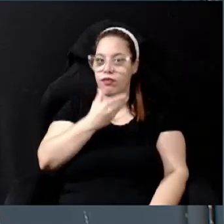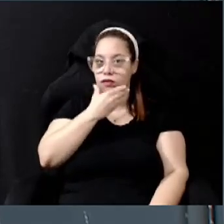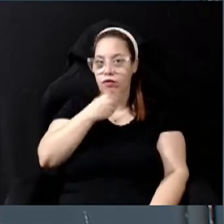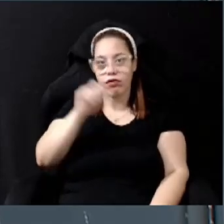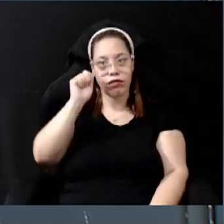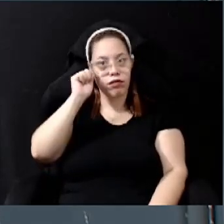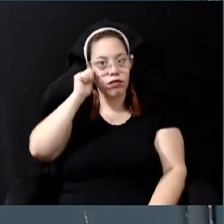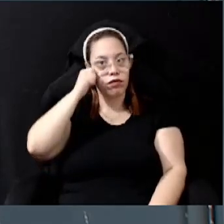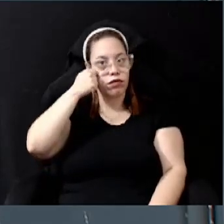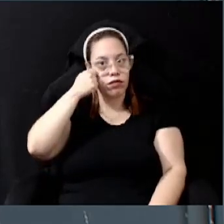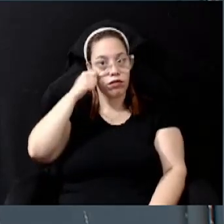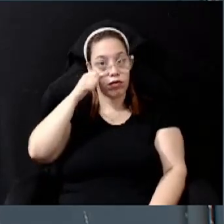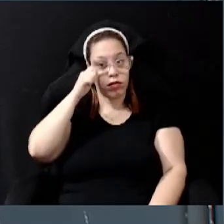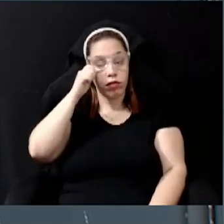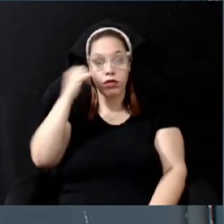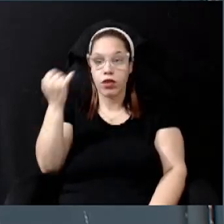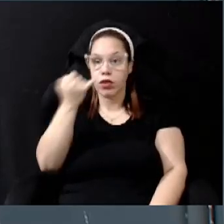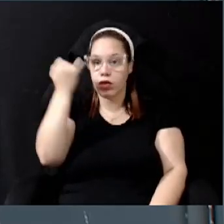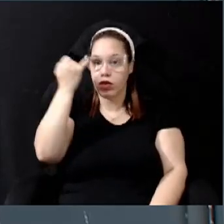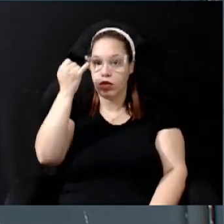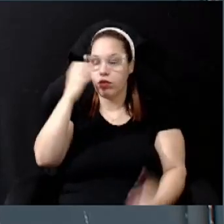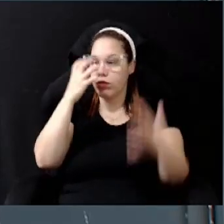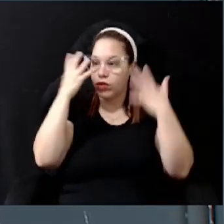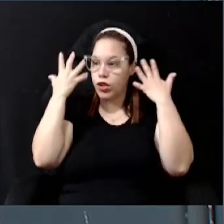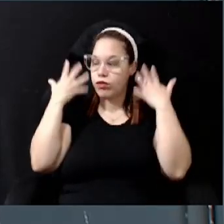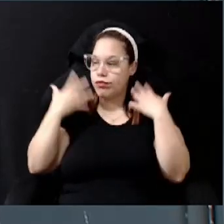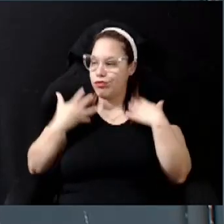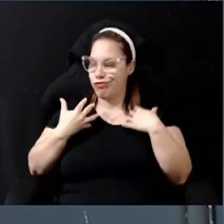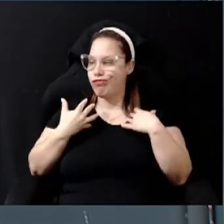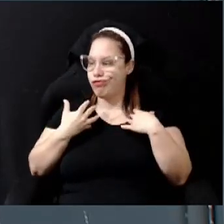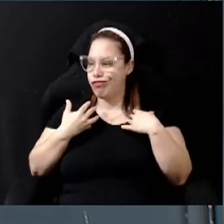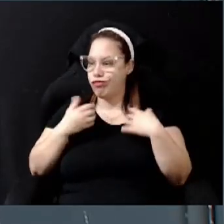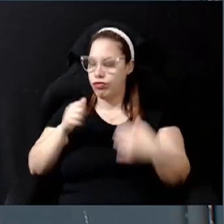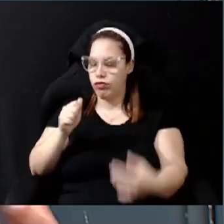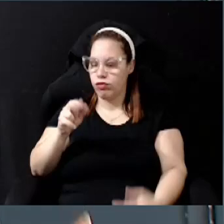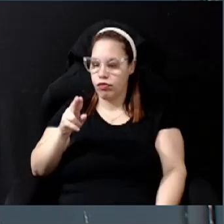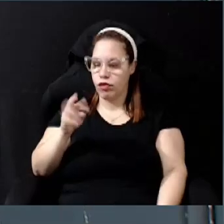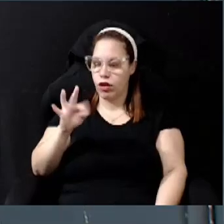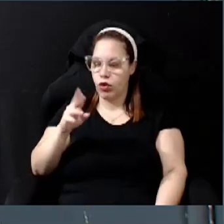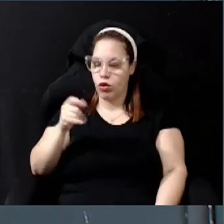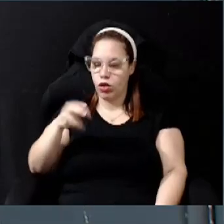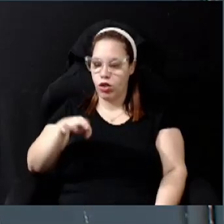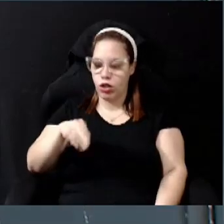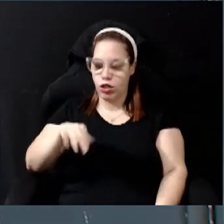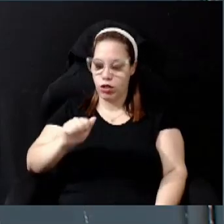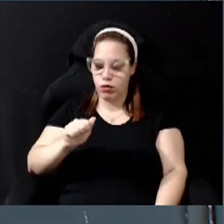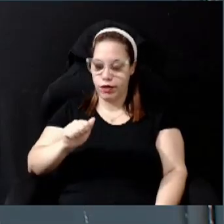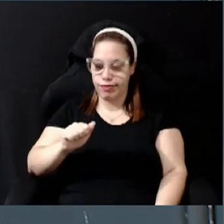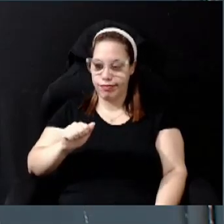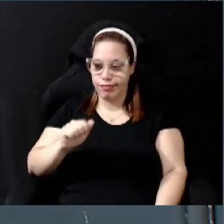muito importante falar de autoestima. A gente trabalha com isso, e com o pessoal preto